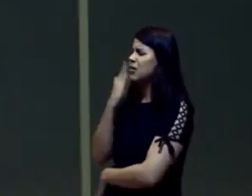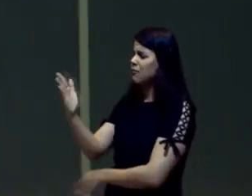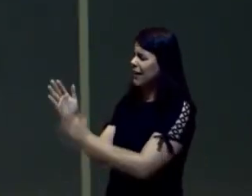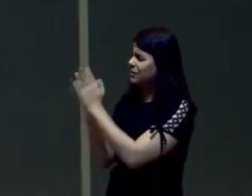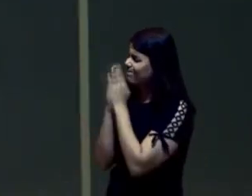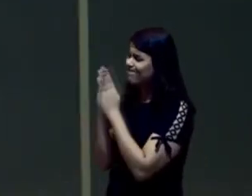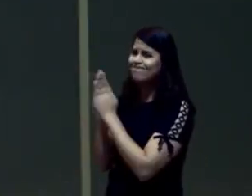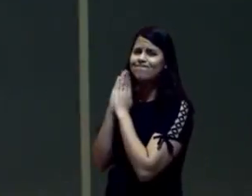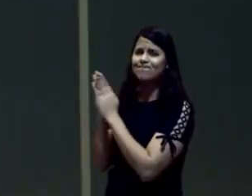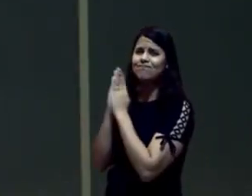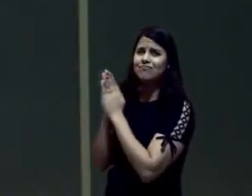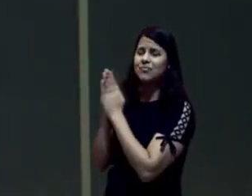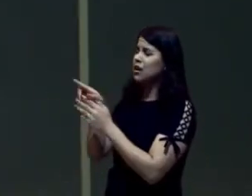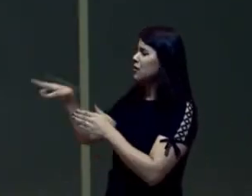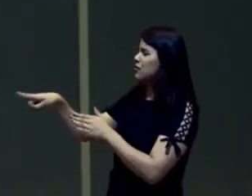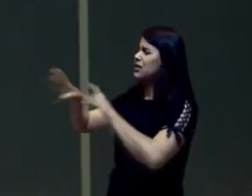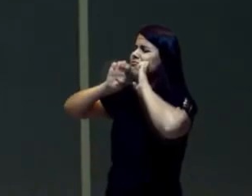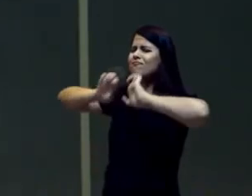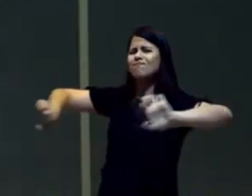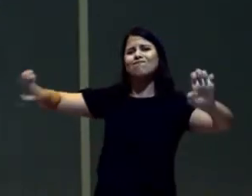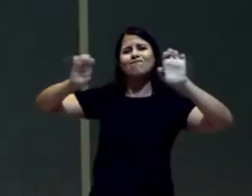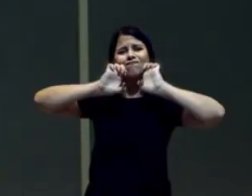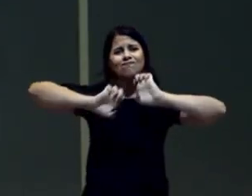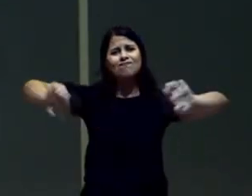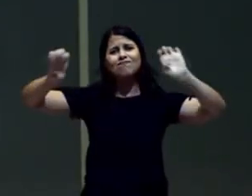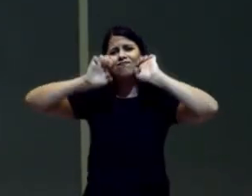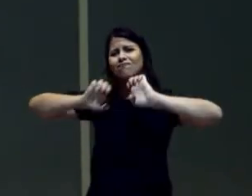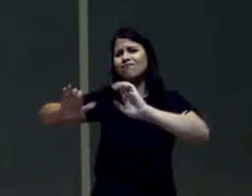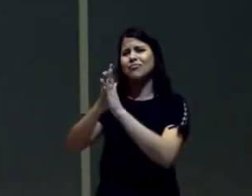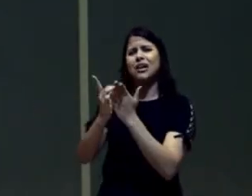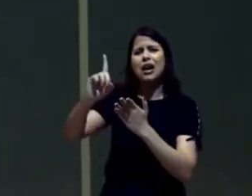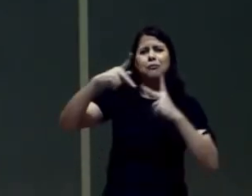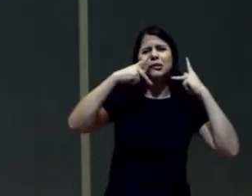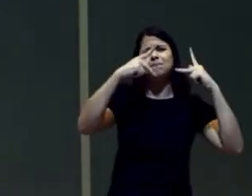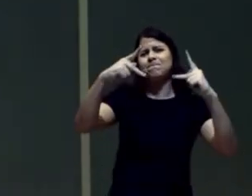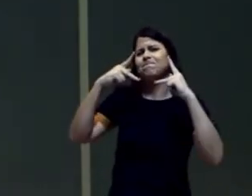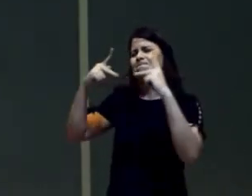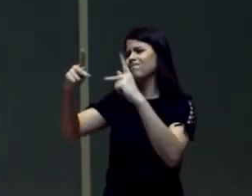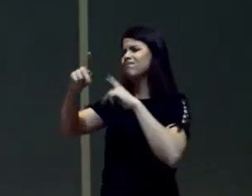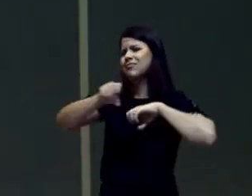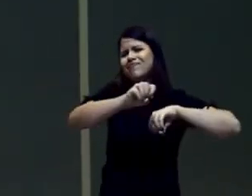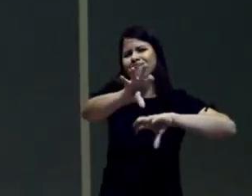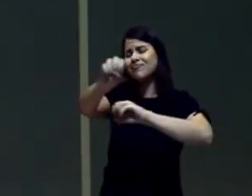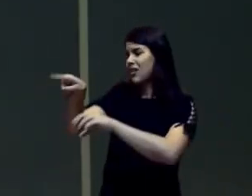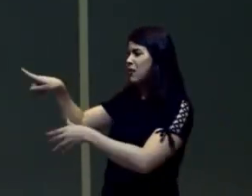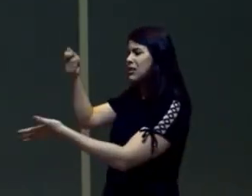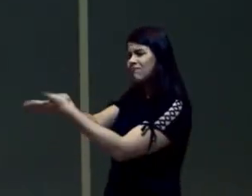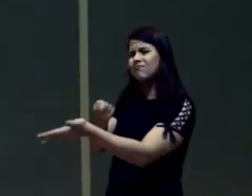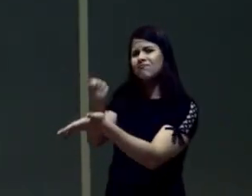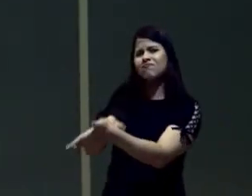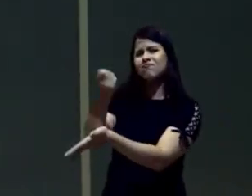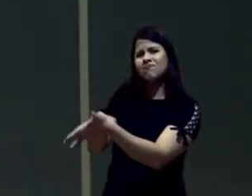insistência que pregue a palavra. Pregue a palavra, insista, quer